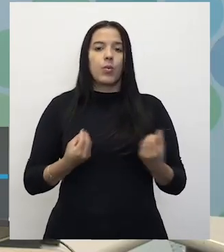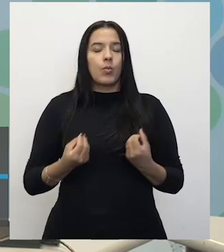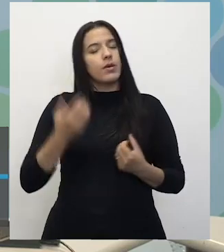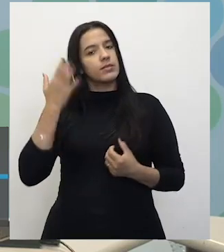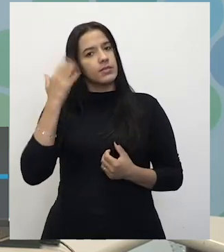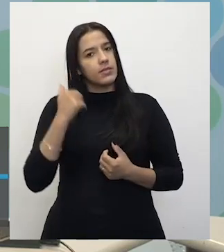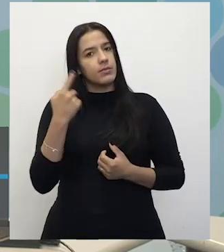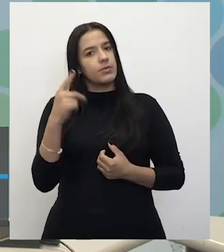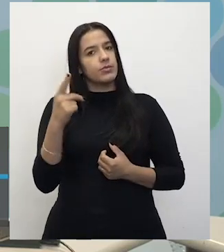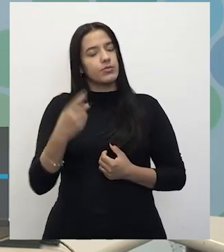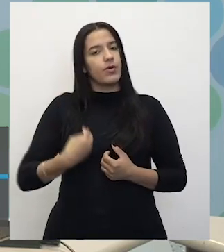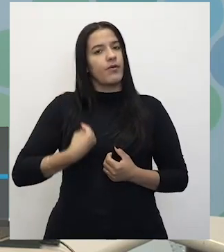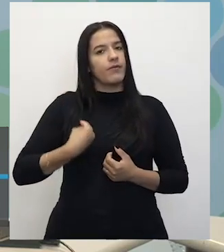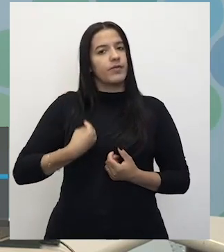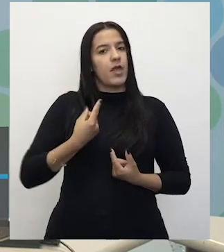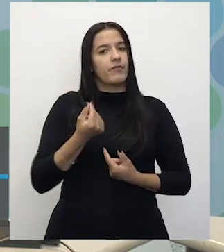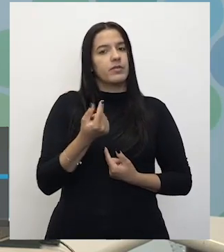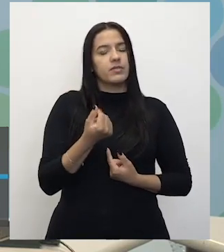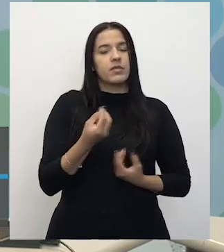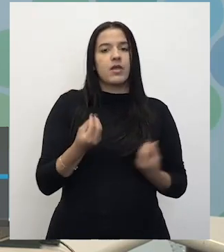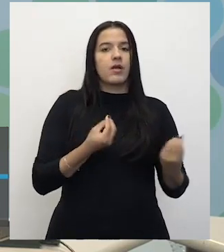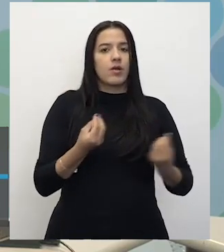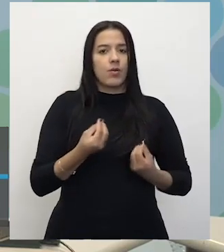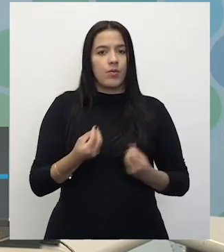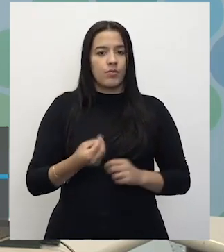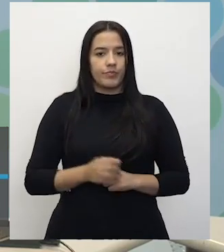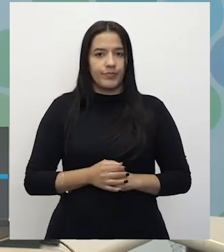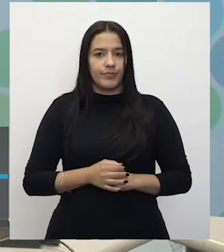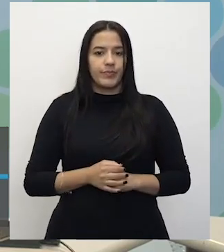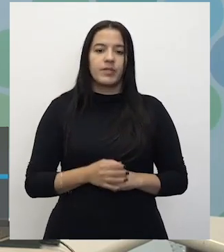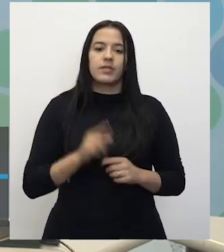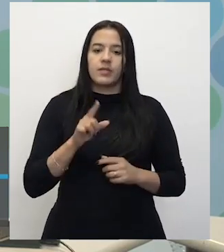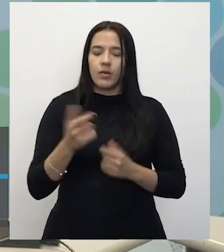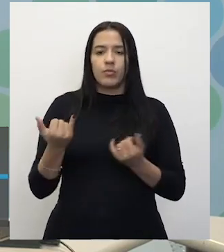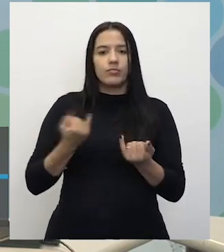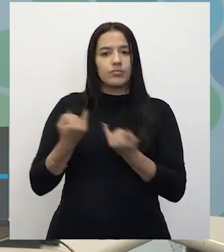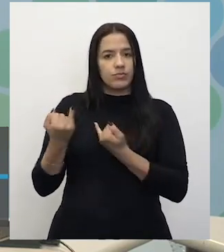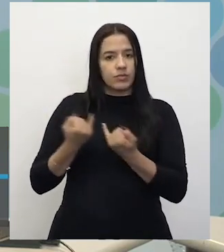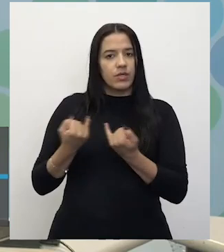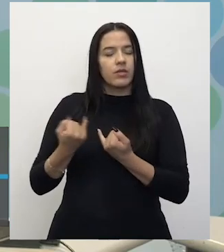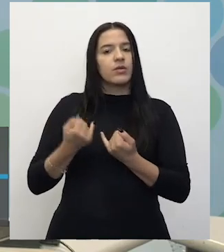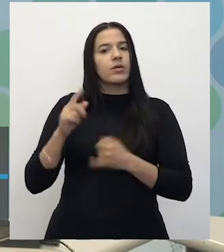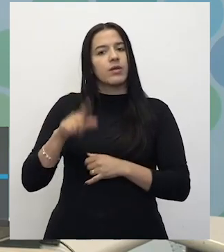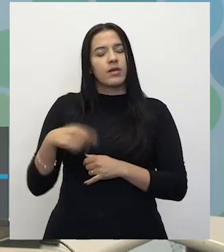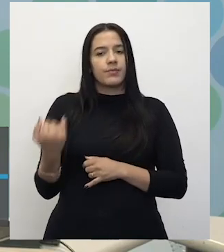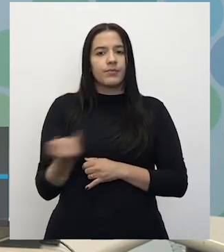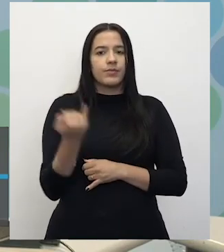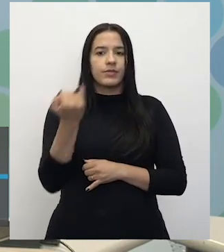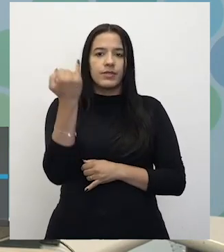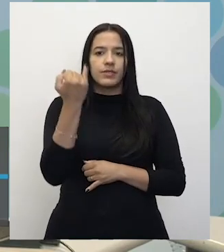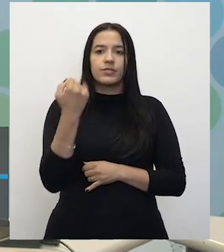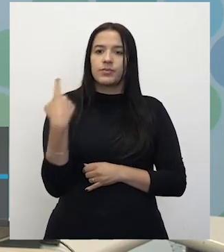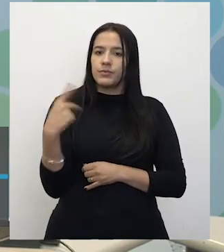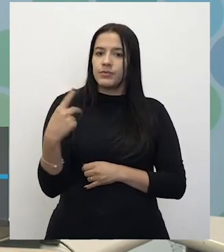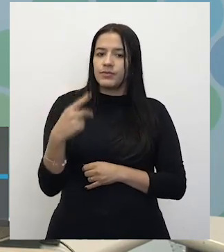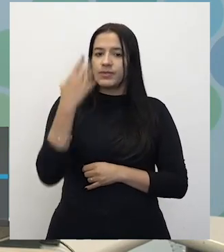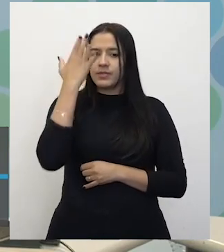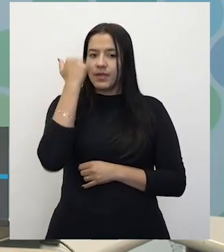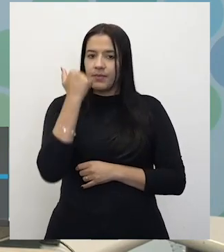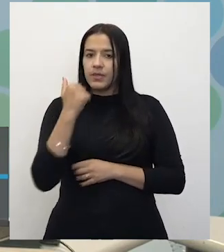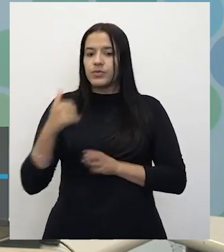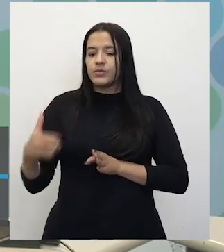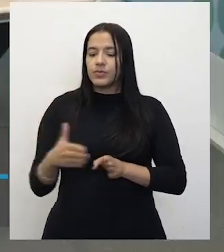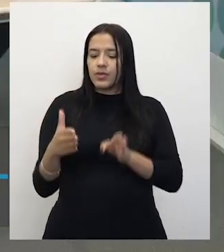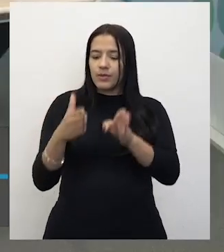na direção certa. Então, o indicador é o essencial para você saber se o seu caminho está indo na